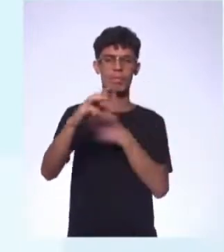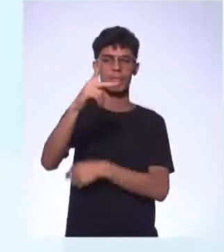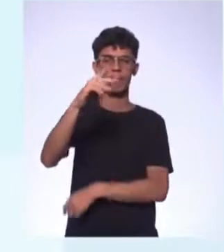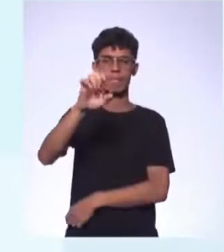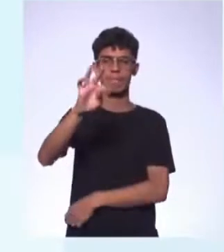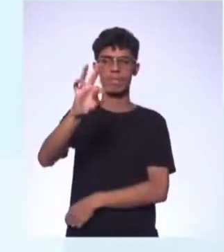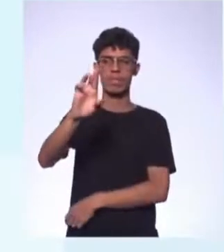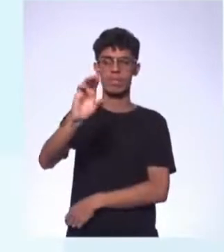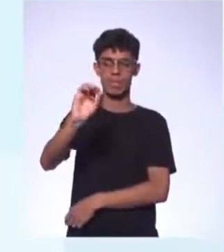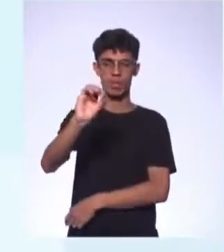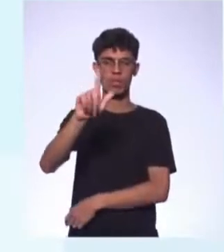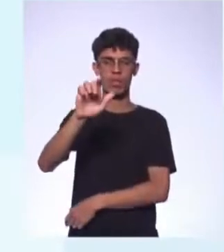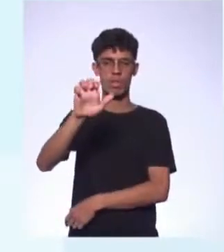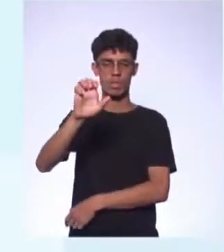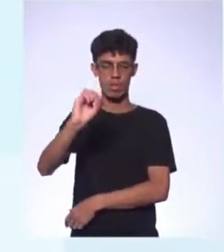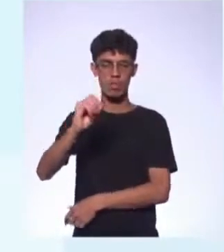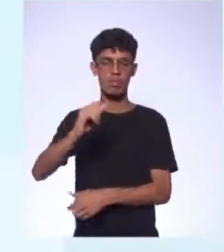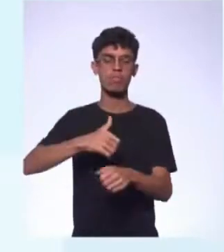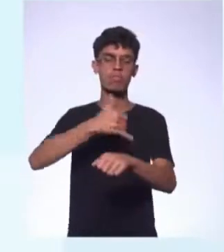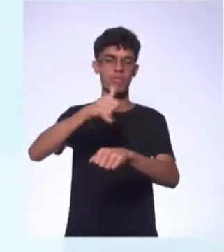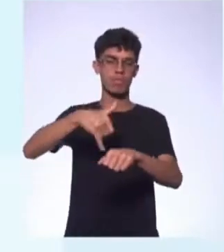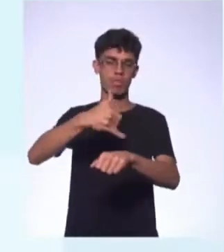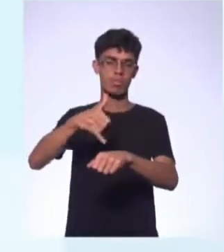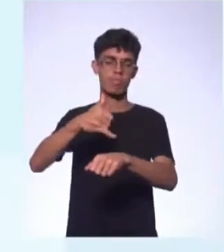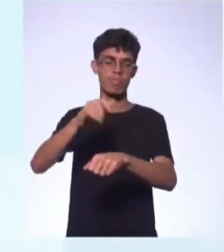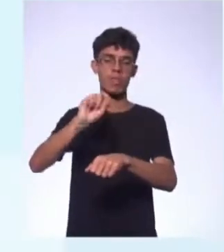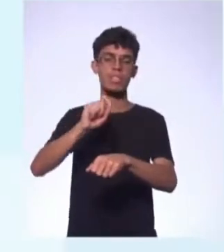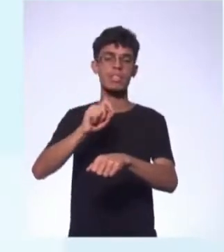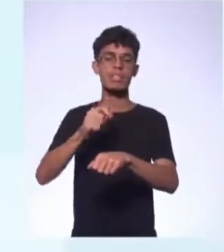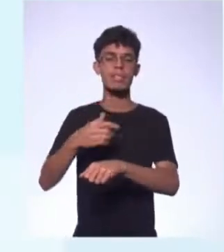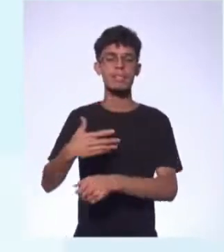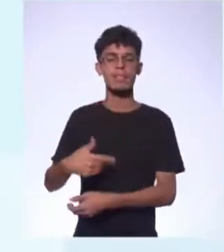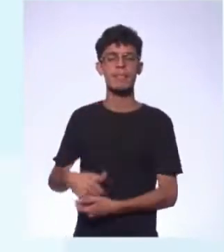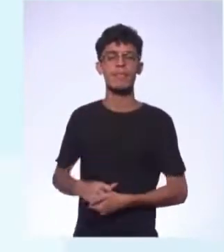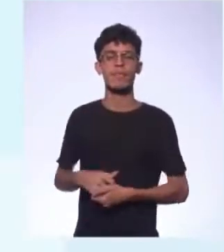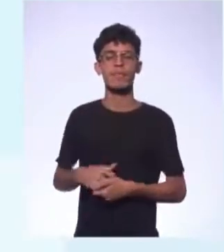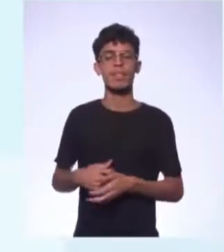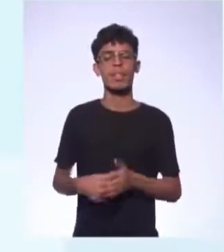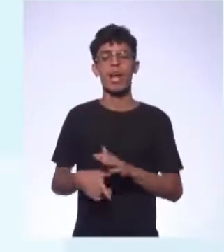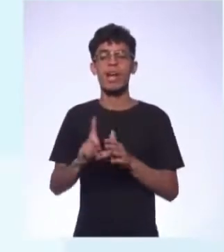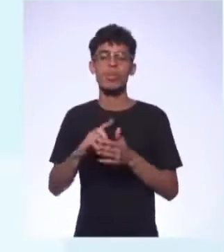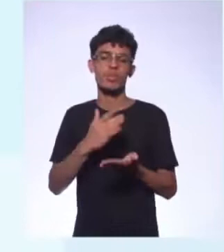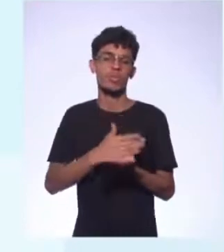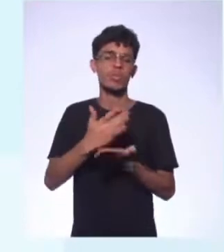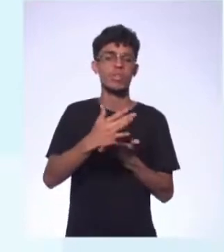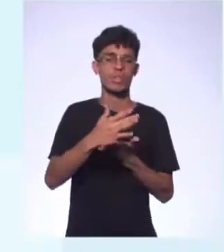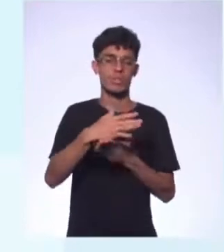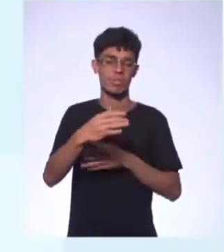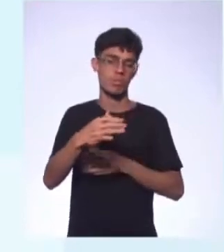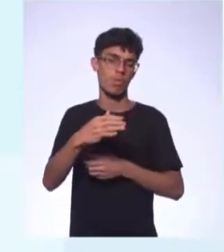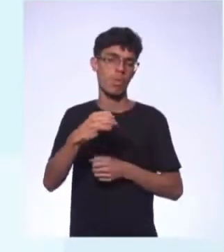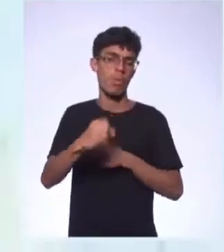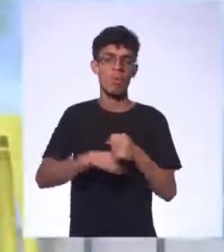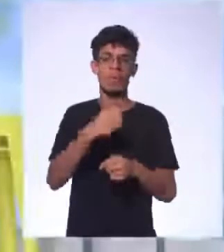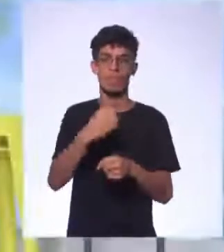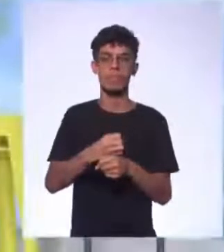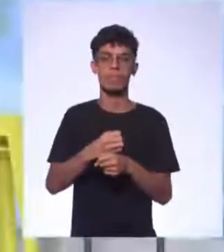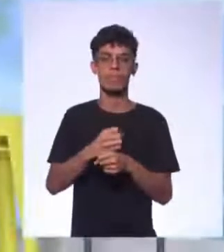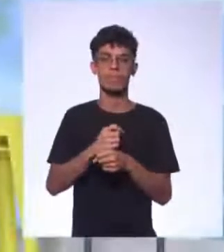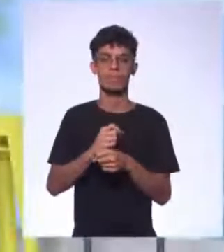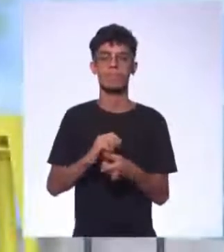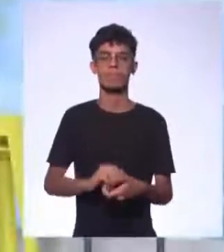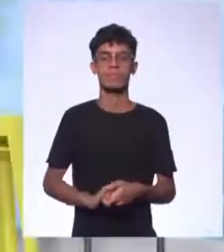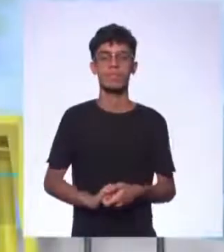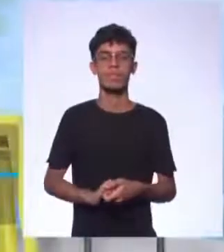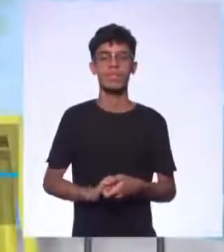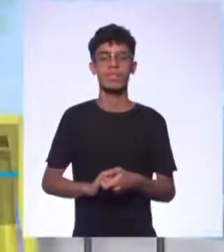né? Esses, né, há poucos tempo aí, no início do ano, se eu não estou enganado, que teve lá aquele vazamento